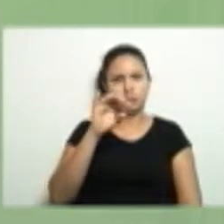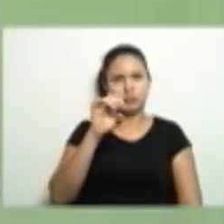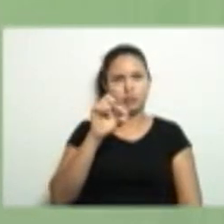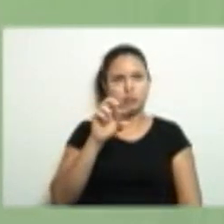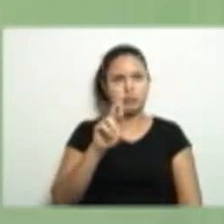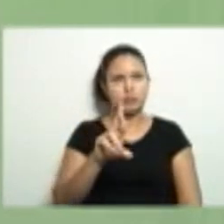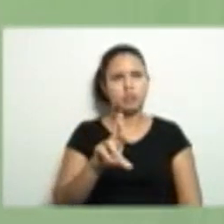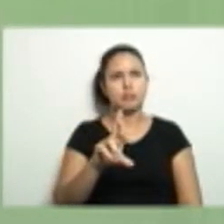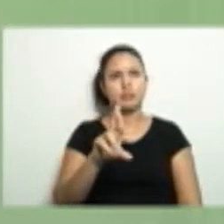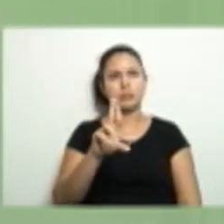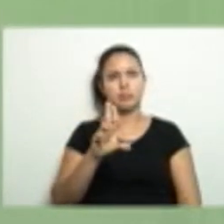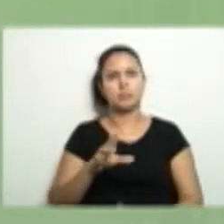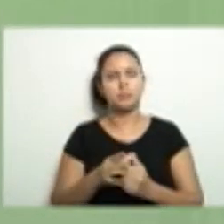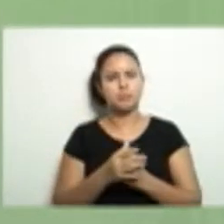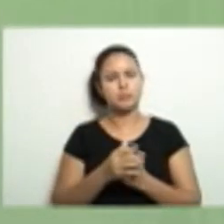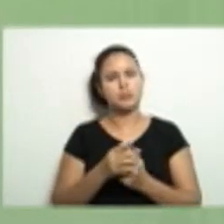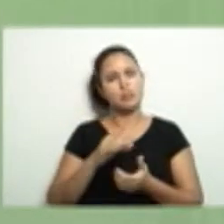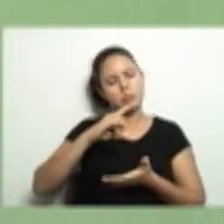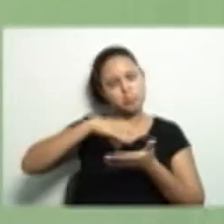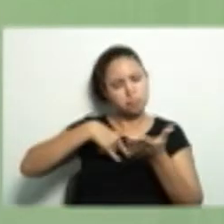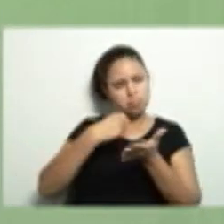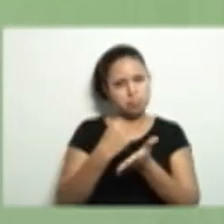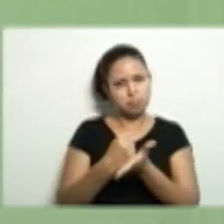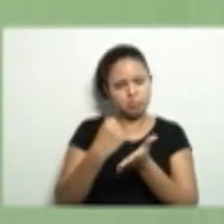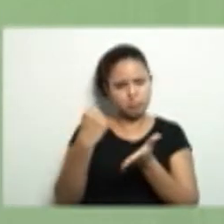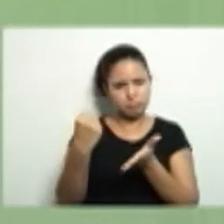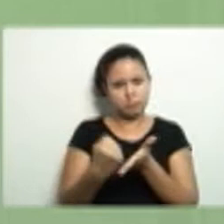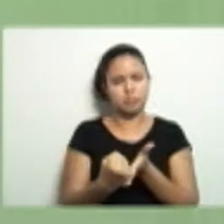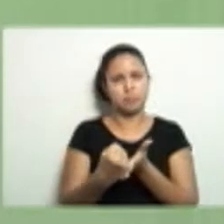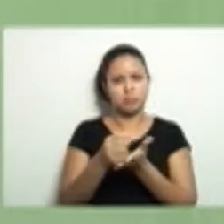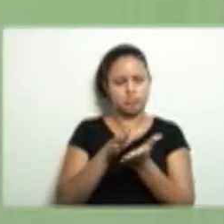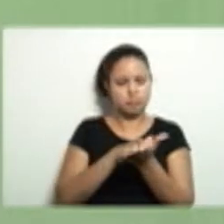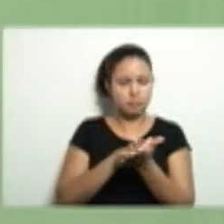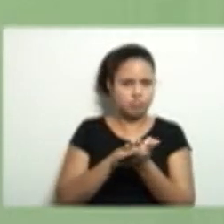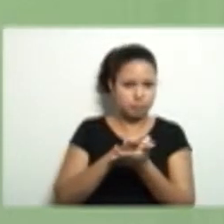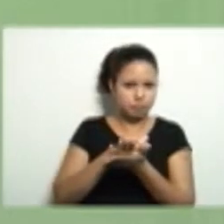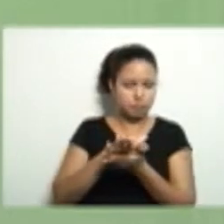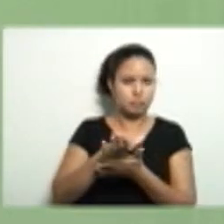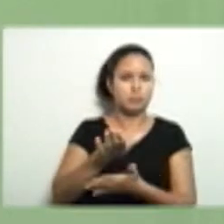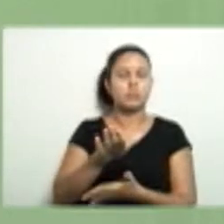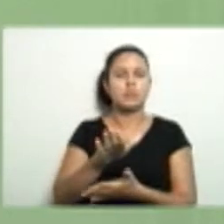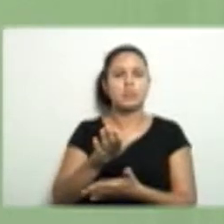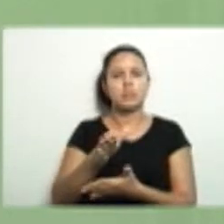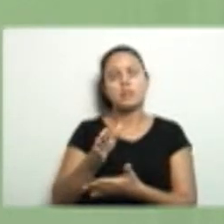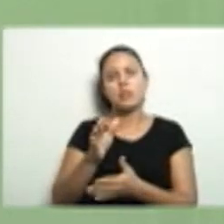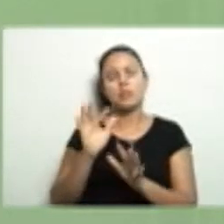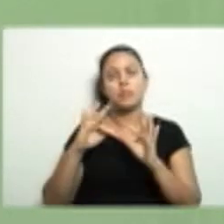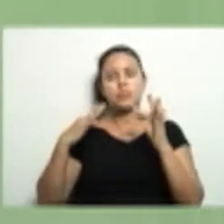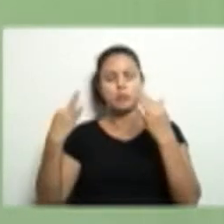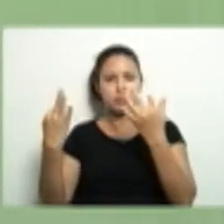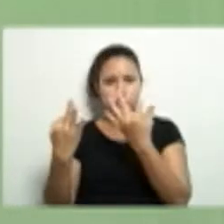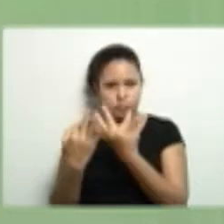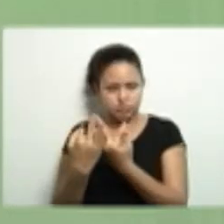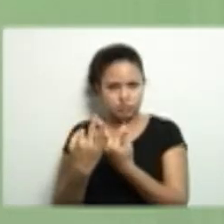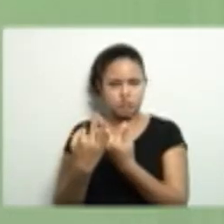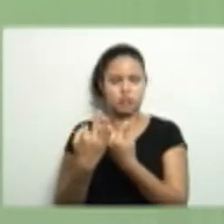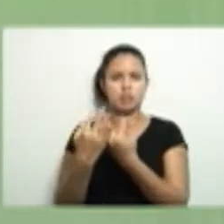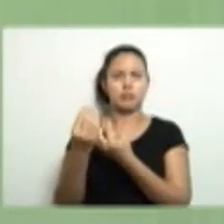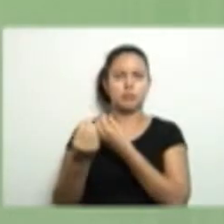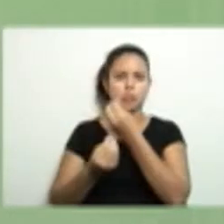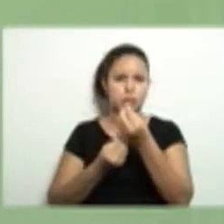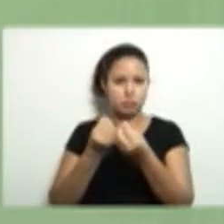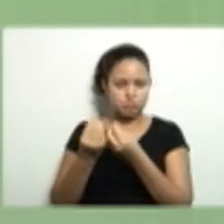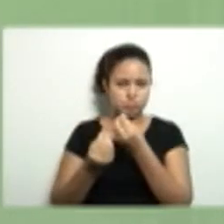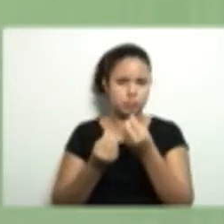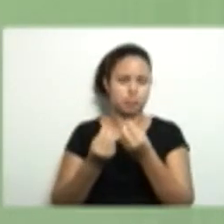ao PRONAF, o DAP, que será emitida segundo a renda anual e as